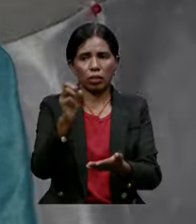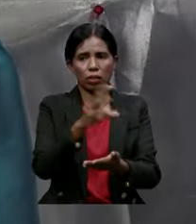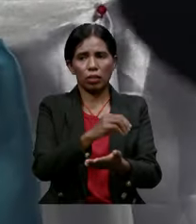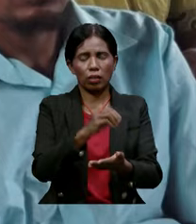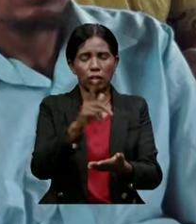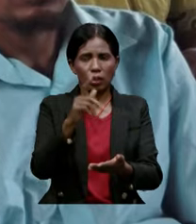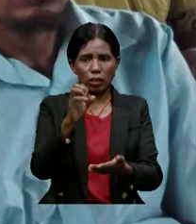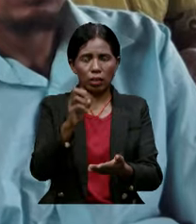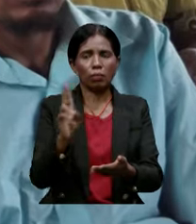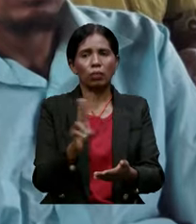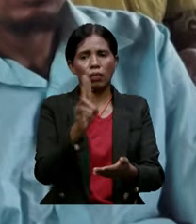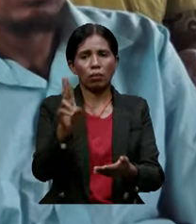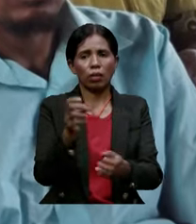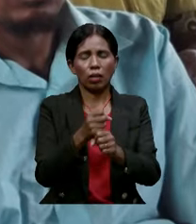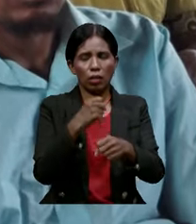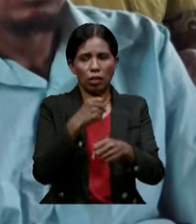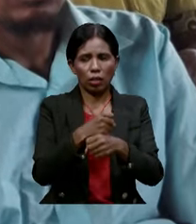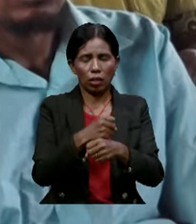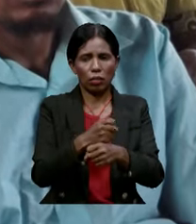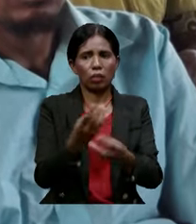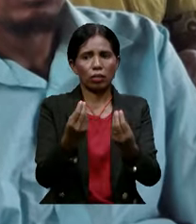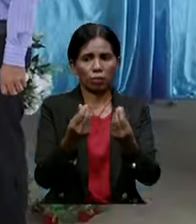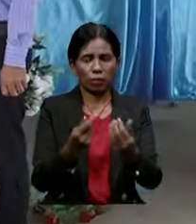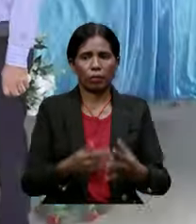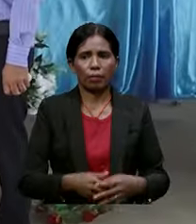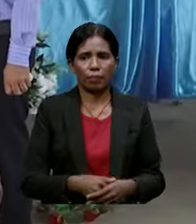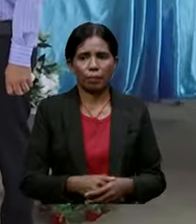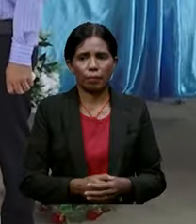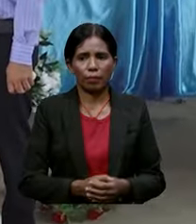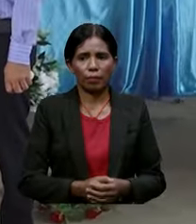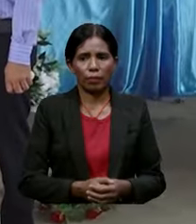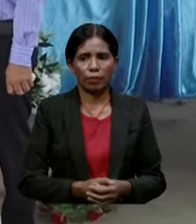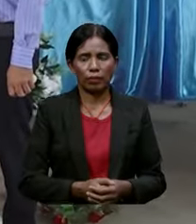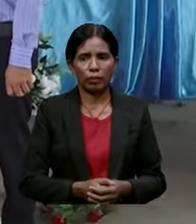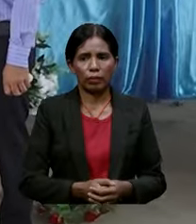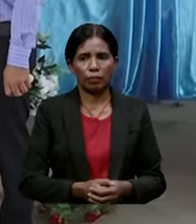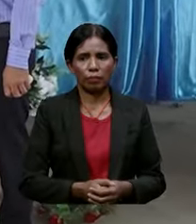calcário nebe bele usa ho di produz simente. Mateus Romário, Tito Silva, GMN.